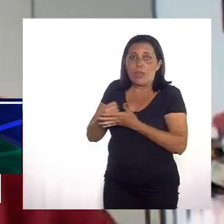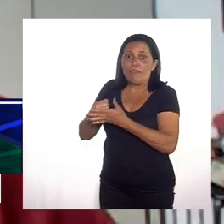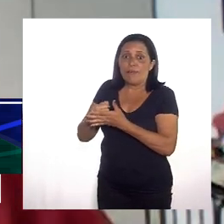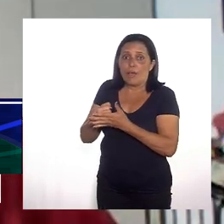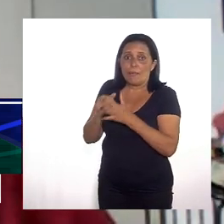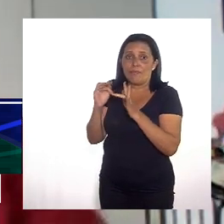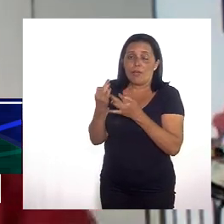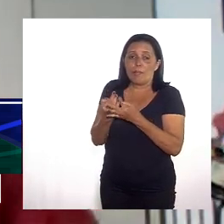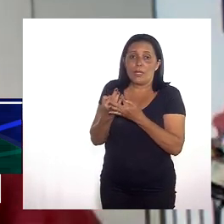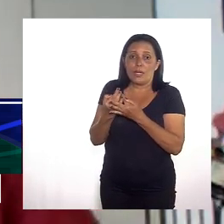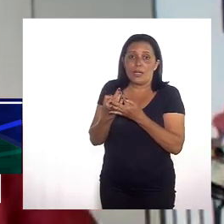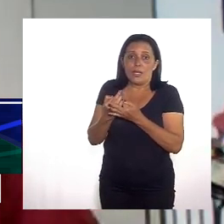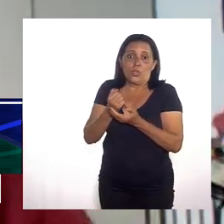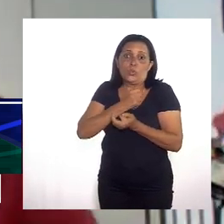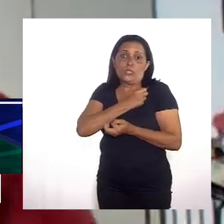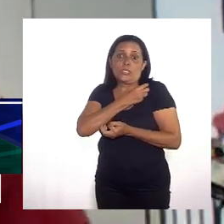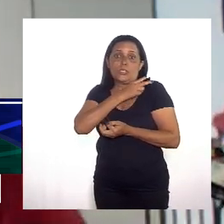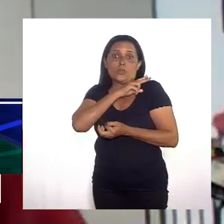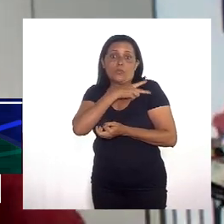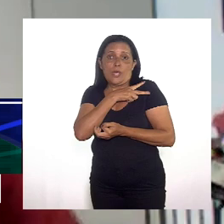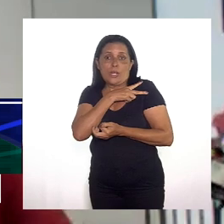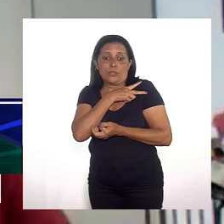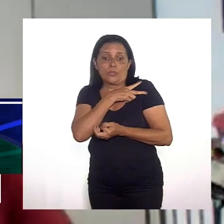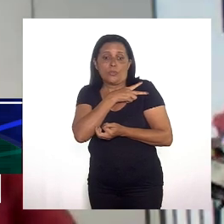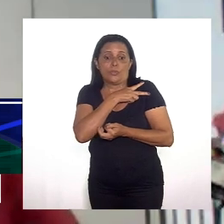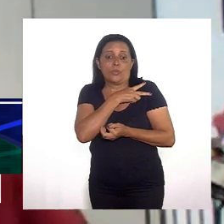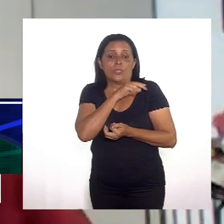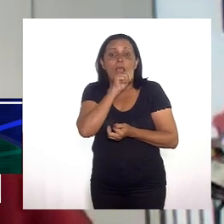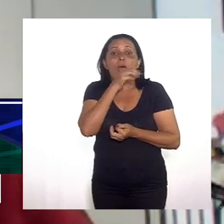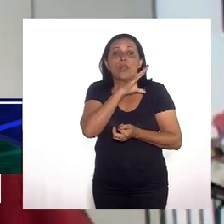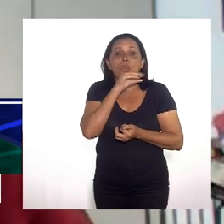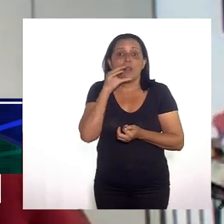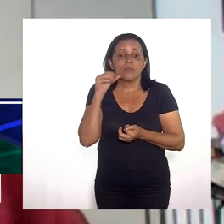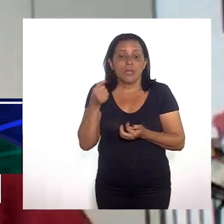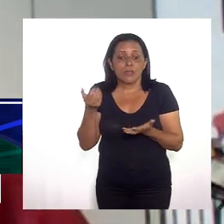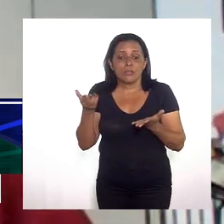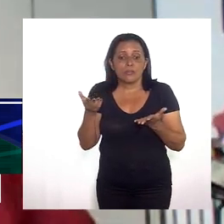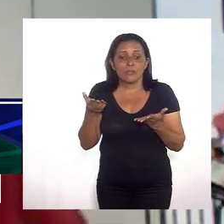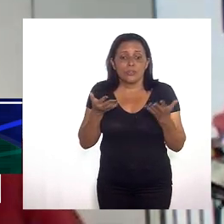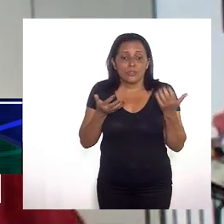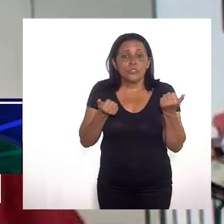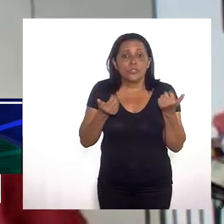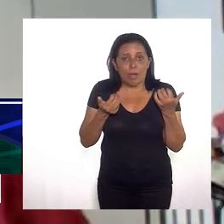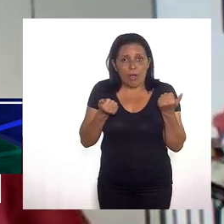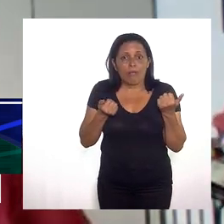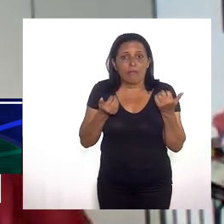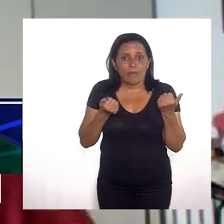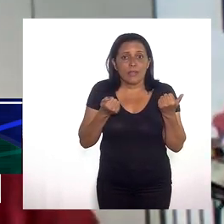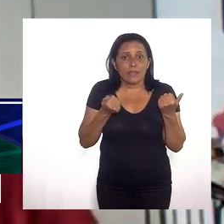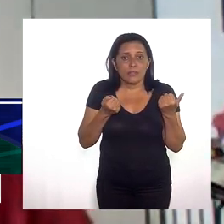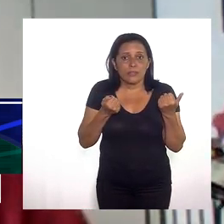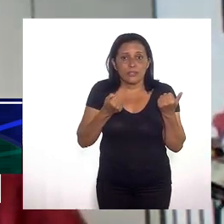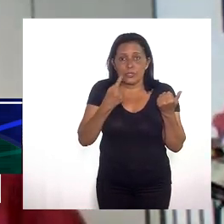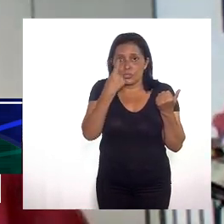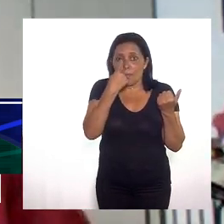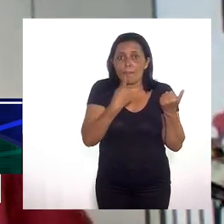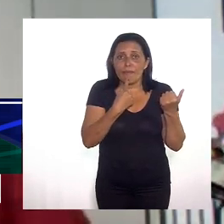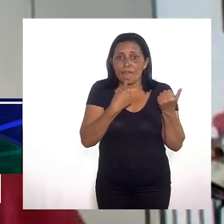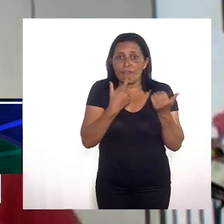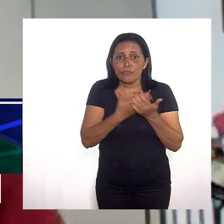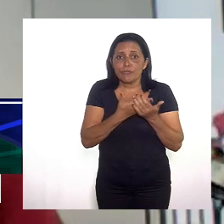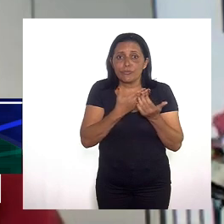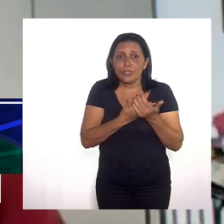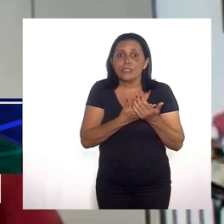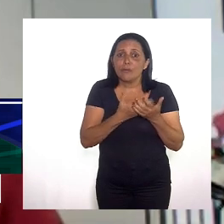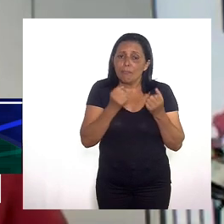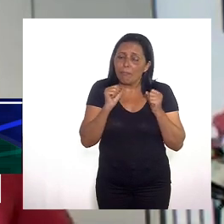na rede estadual, onde a gente tem adolescentes e jovens, principalmente, compondo o perfil do nosso estudante. Eles